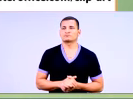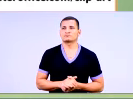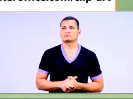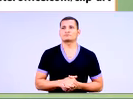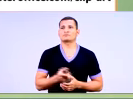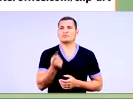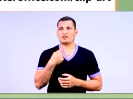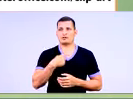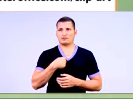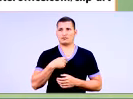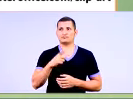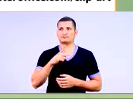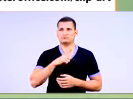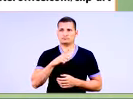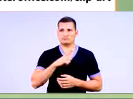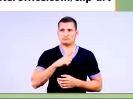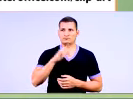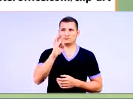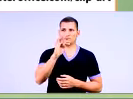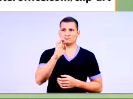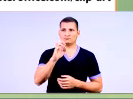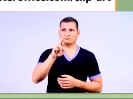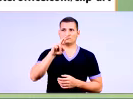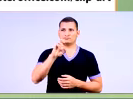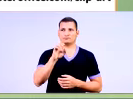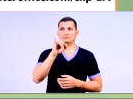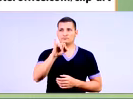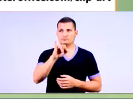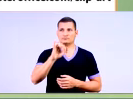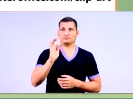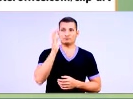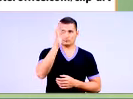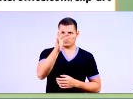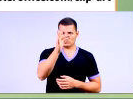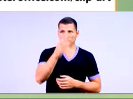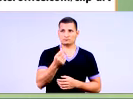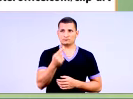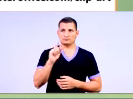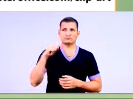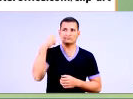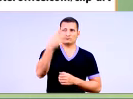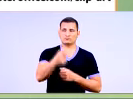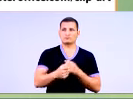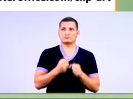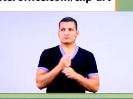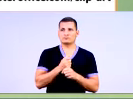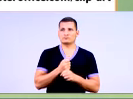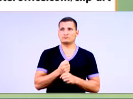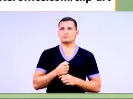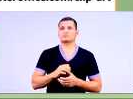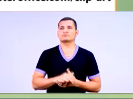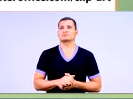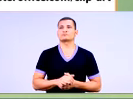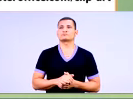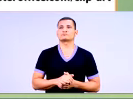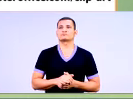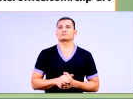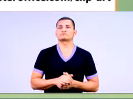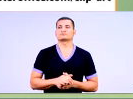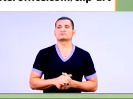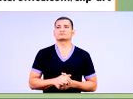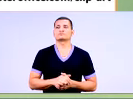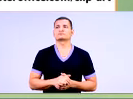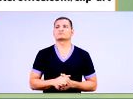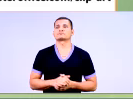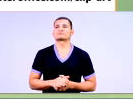Então, eu terei dinheiro quando? Next year, ano que vem, é o que a gente espera para todas as pessoas no